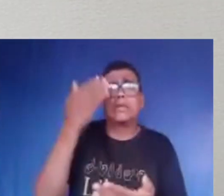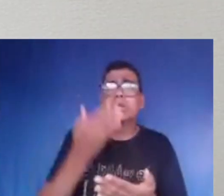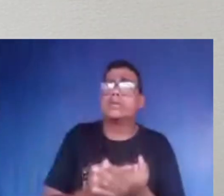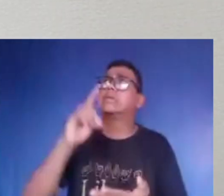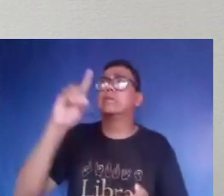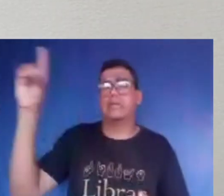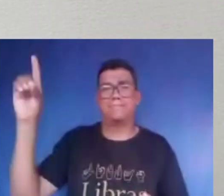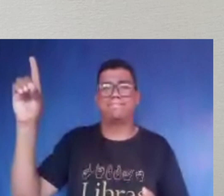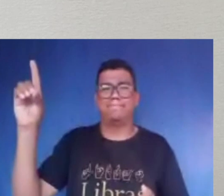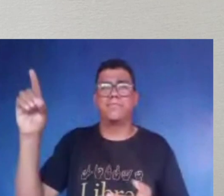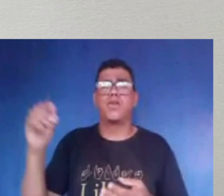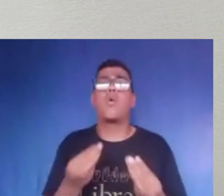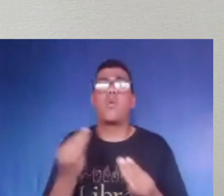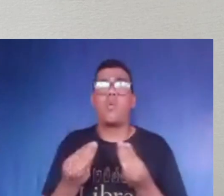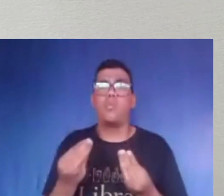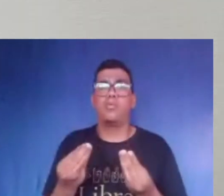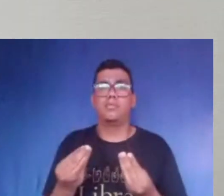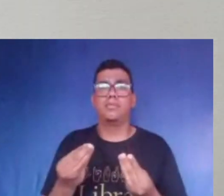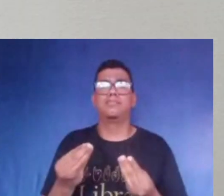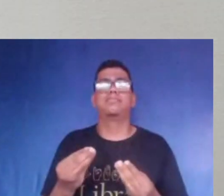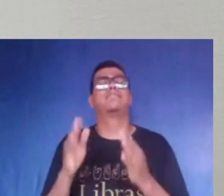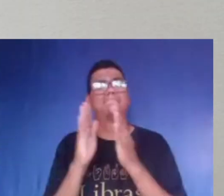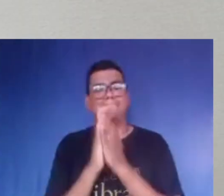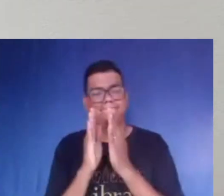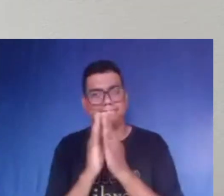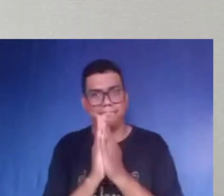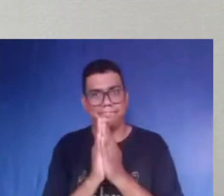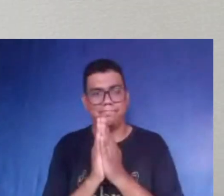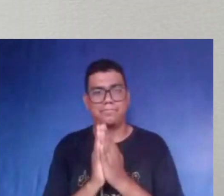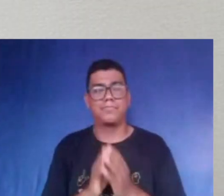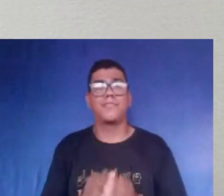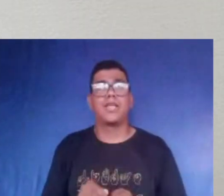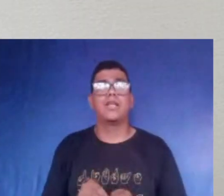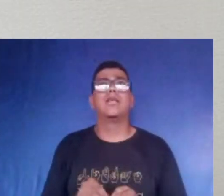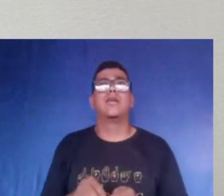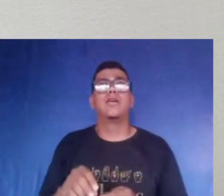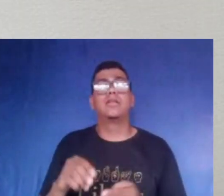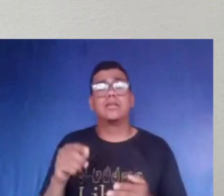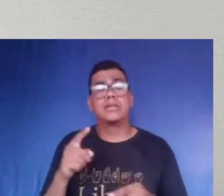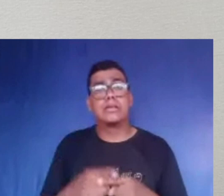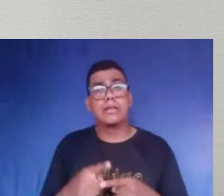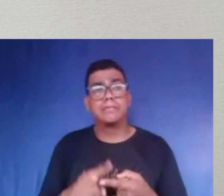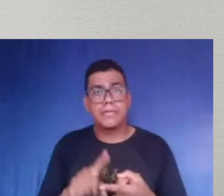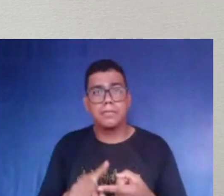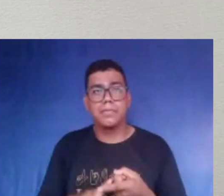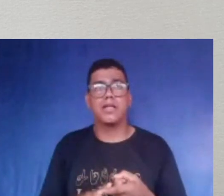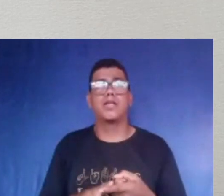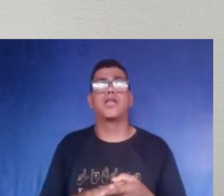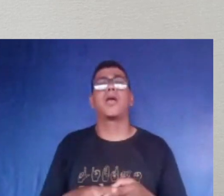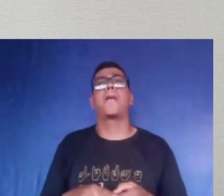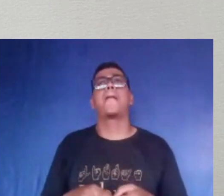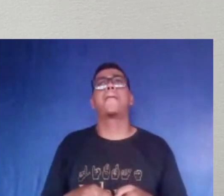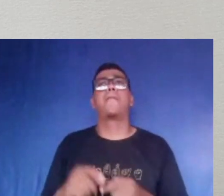lá em Mateus 19, 26. Quando o próprio Jesus, ele fala, Jesus olhou para eles e